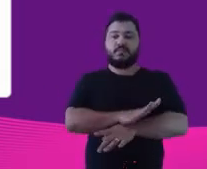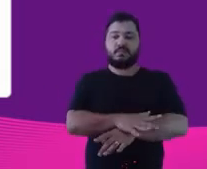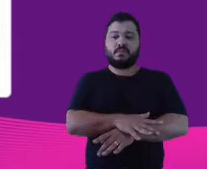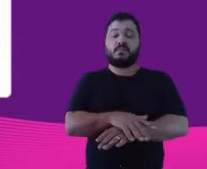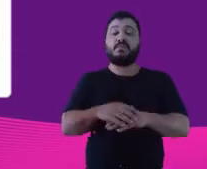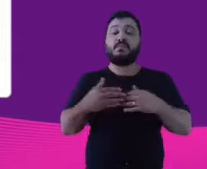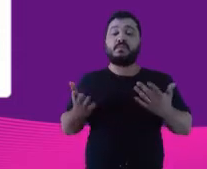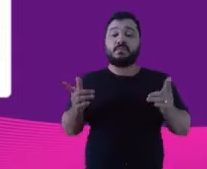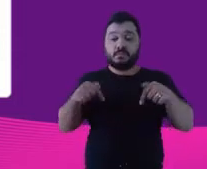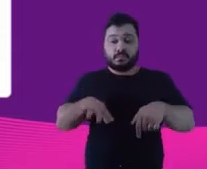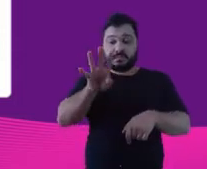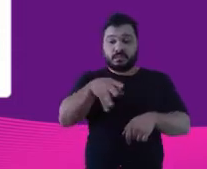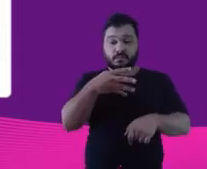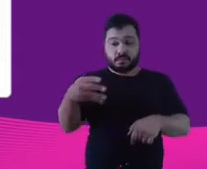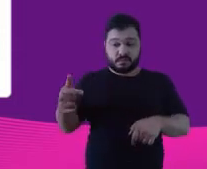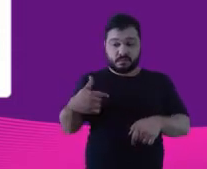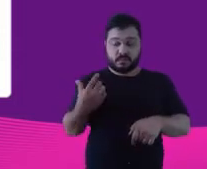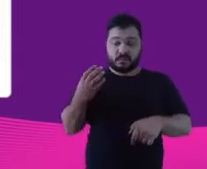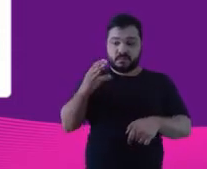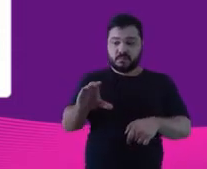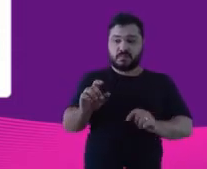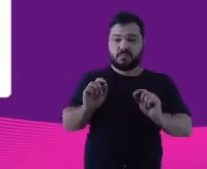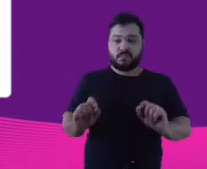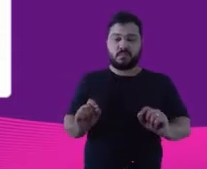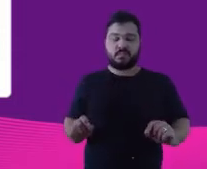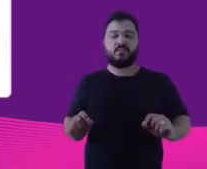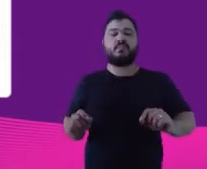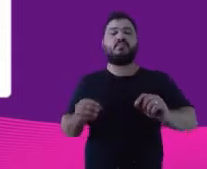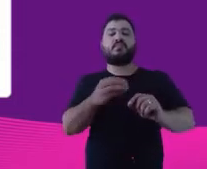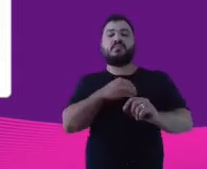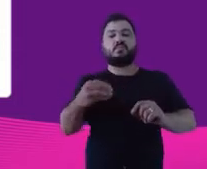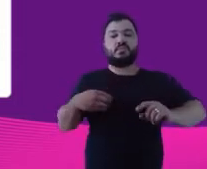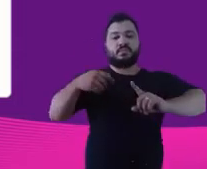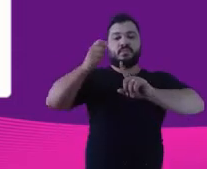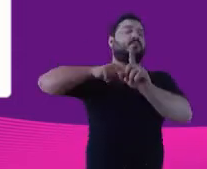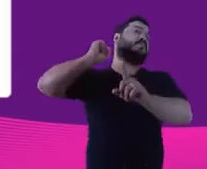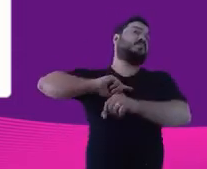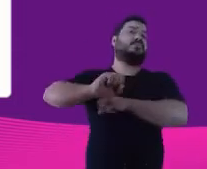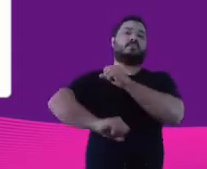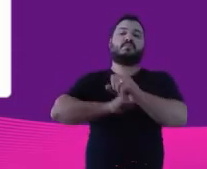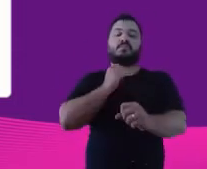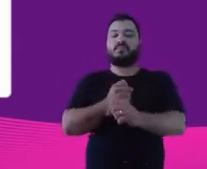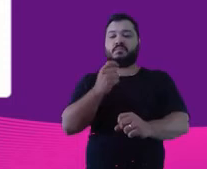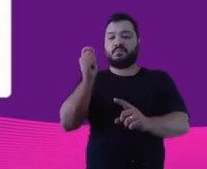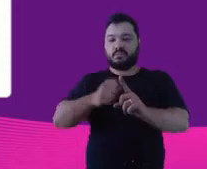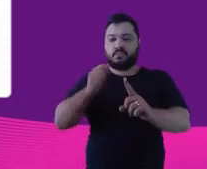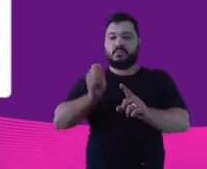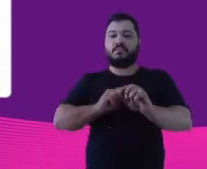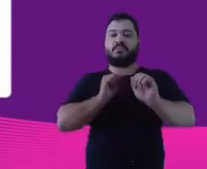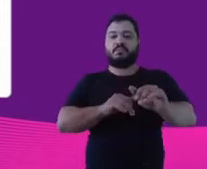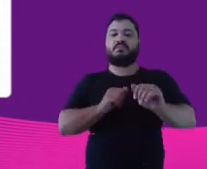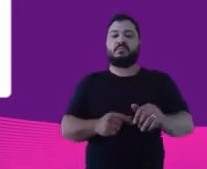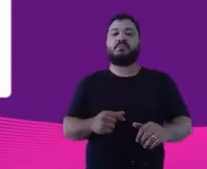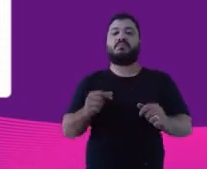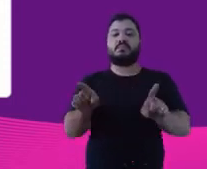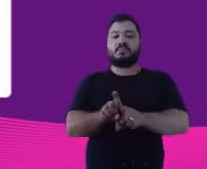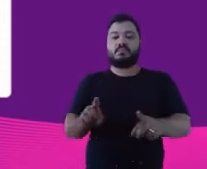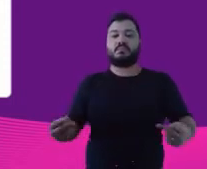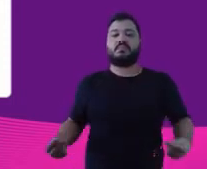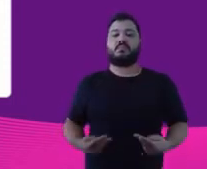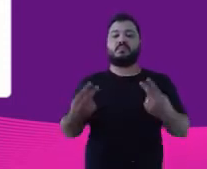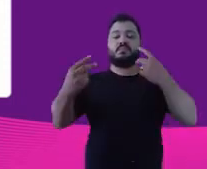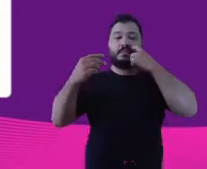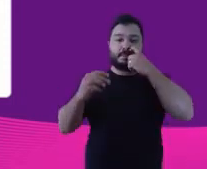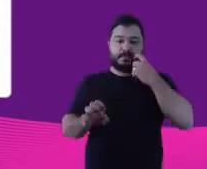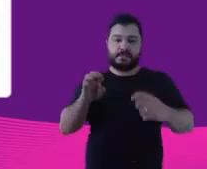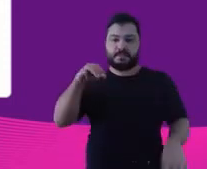aqui nessa tabela, eu coloquei justamente os exames de maio e de setembro e os valores, né? Então, assim, a